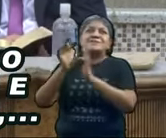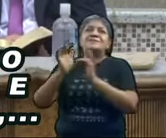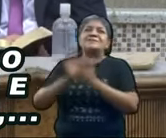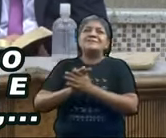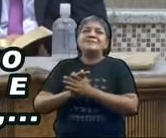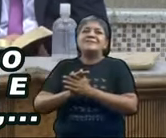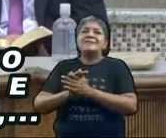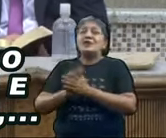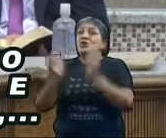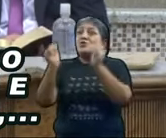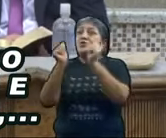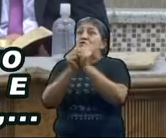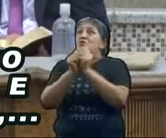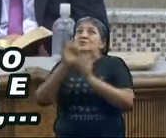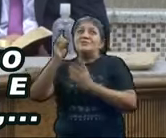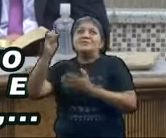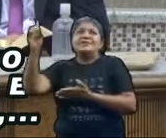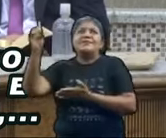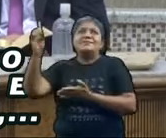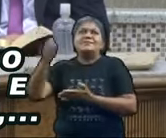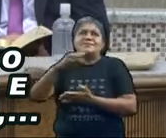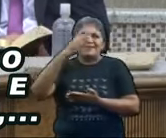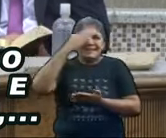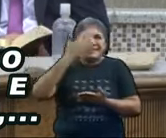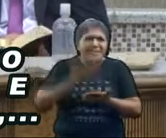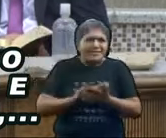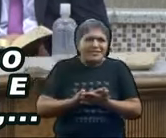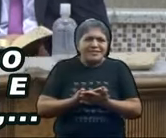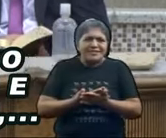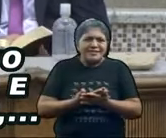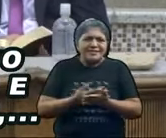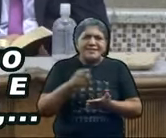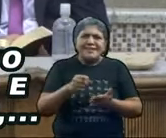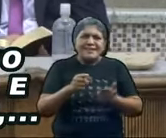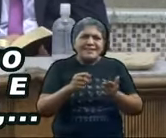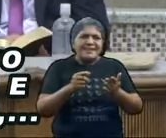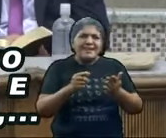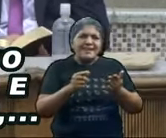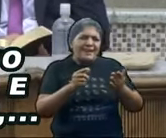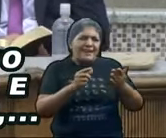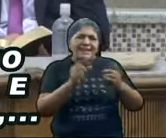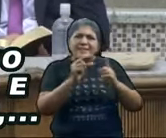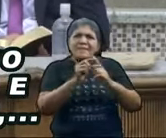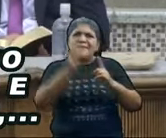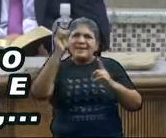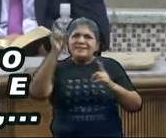à direita de Deus. Você acredita nisso aqui, meu irmão, minha irmã? Você acredita nisso aqui?